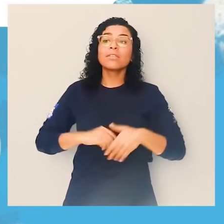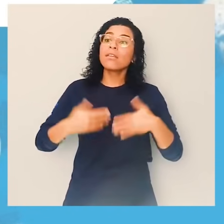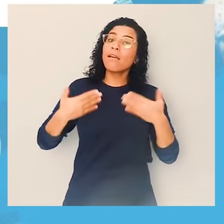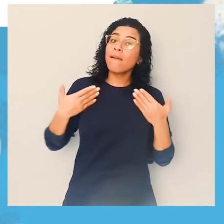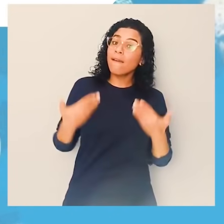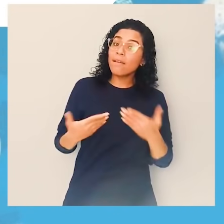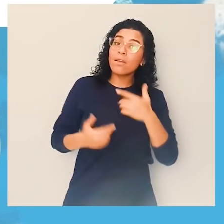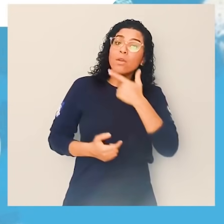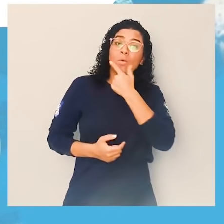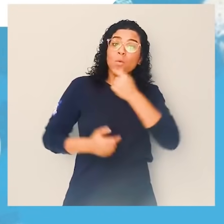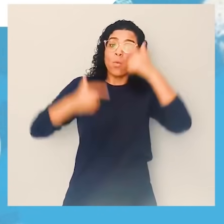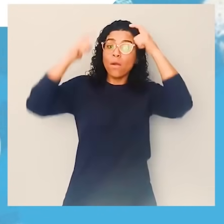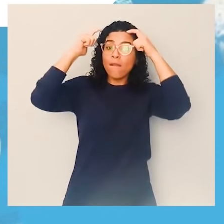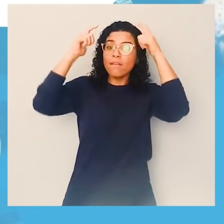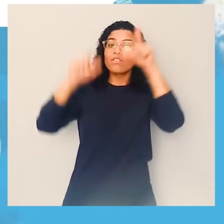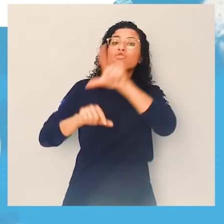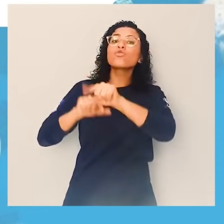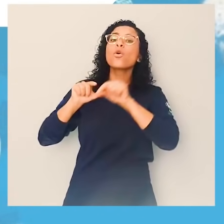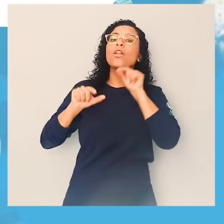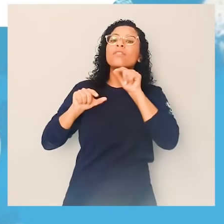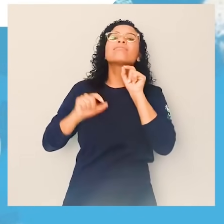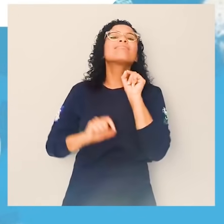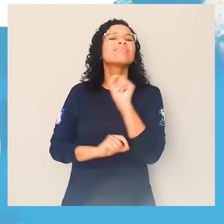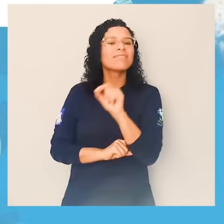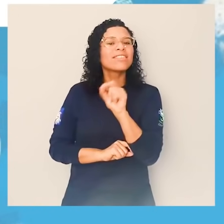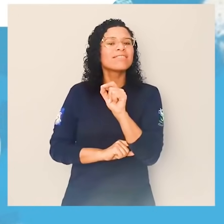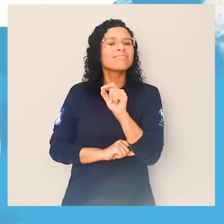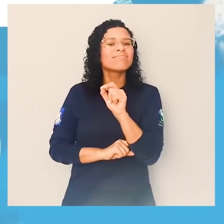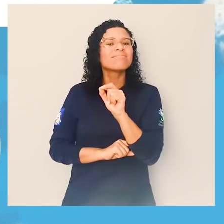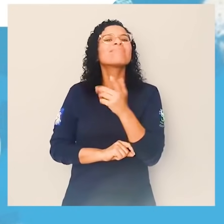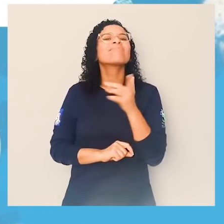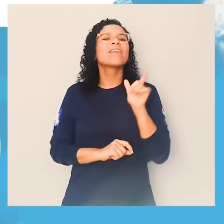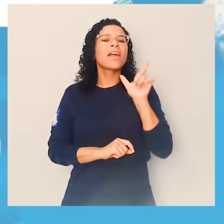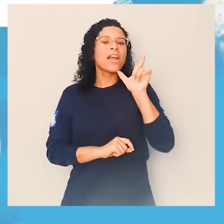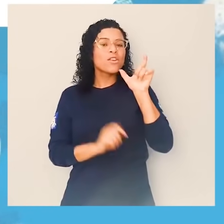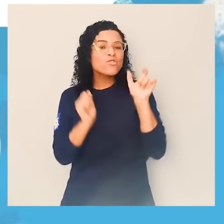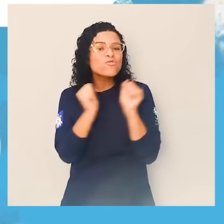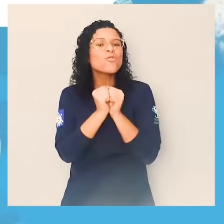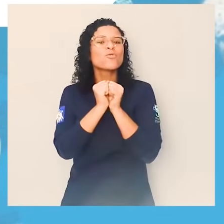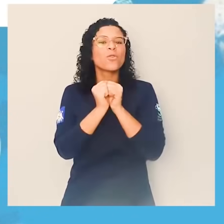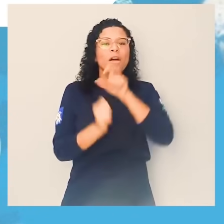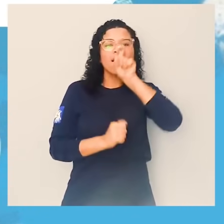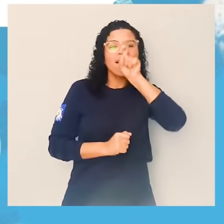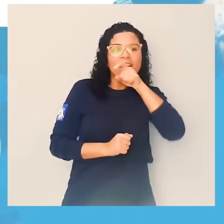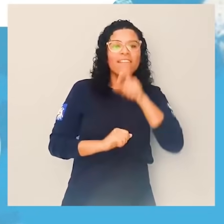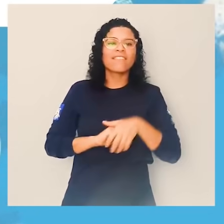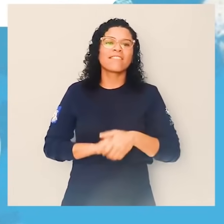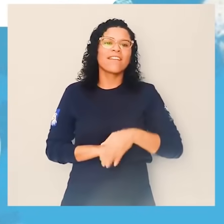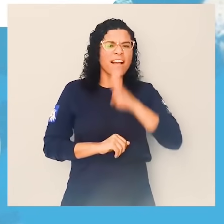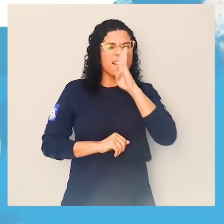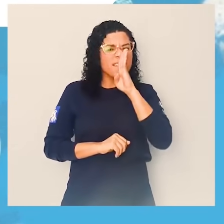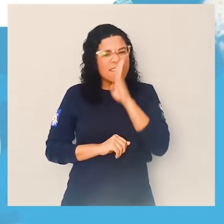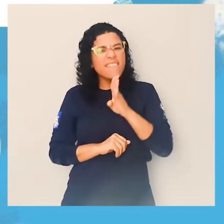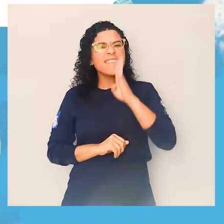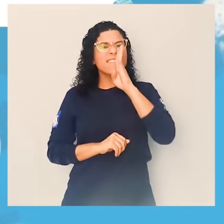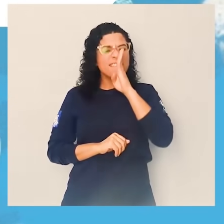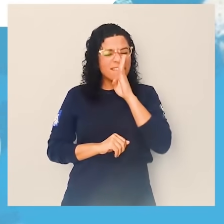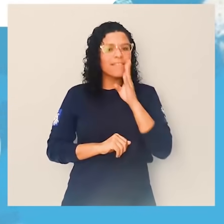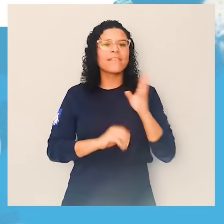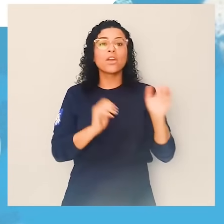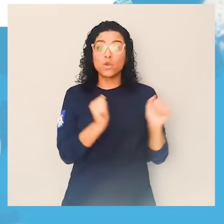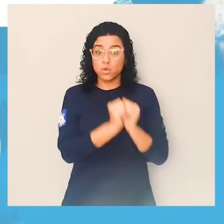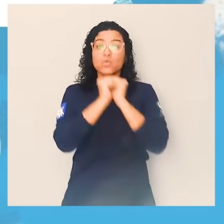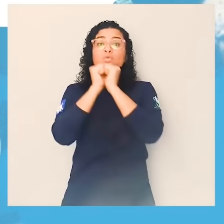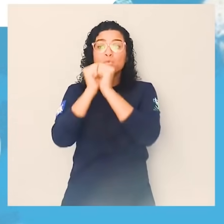E quem foi que o reizinho escolheu para ir com ele? Pois foi o papagaio, que não parava de gritar: "Cala a